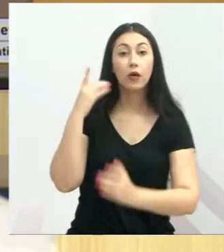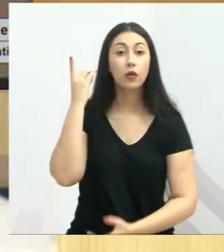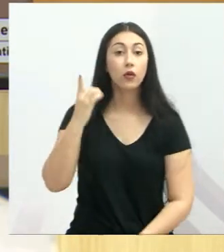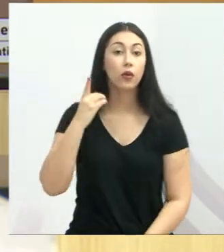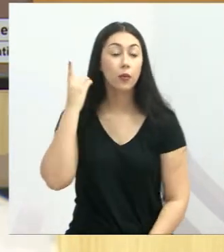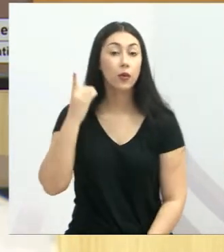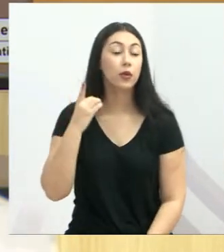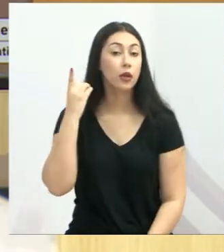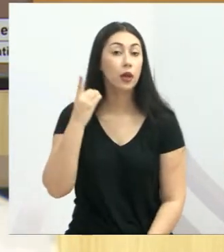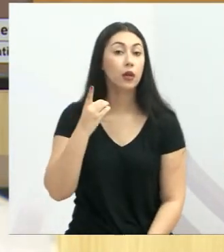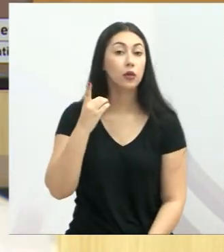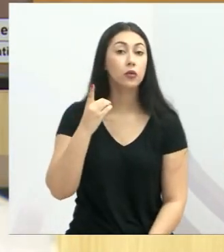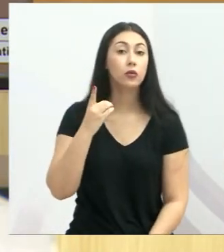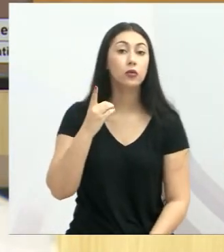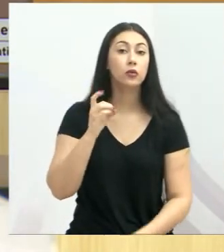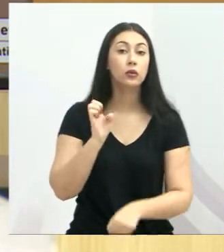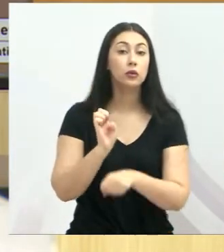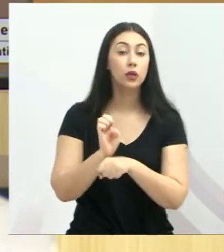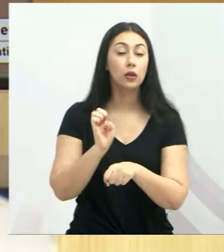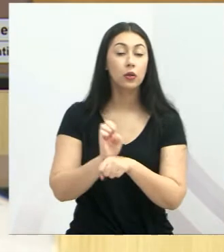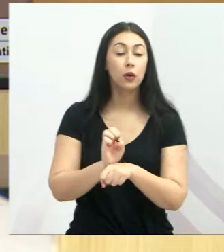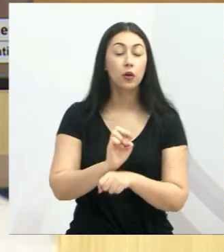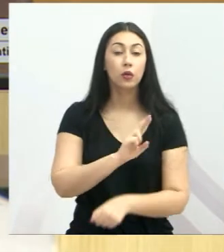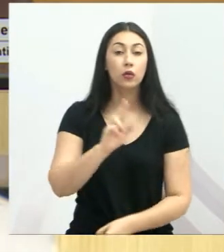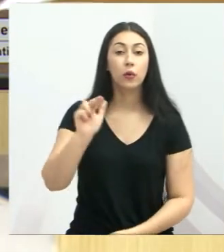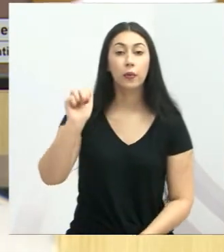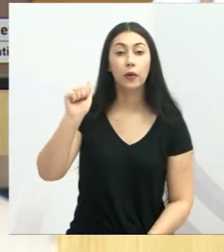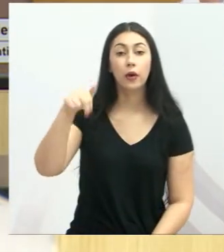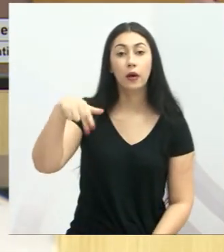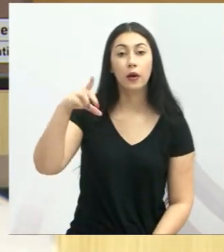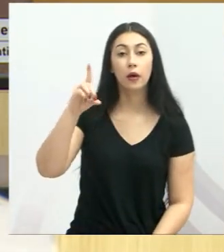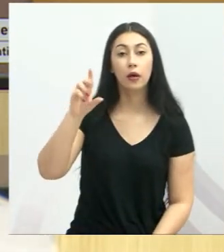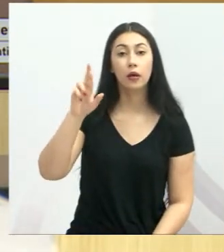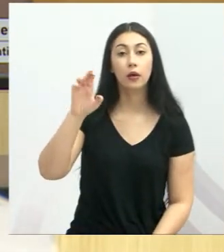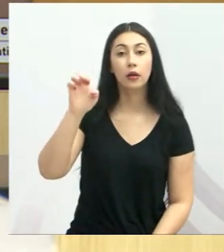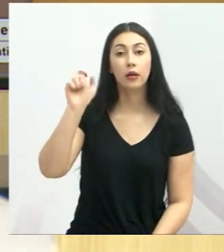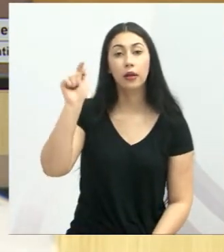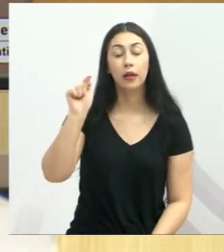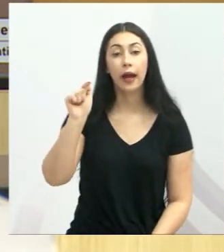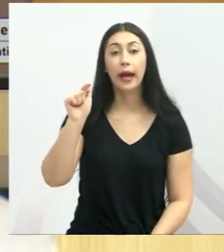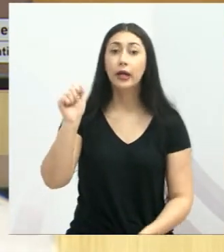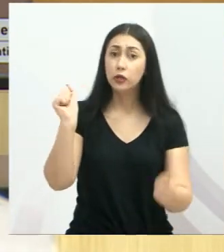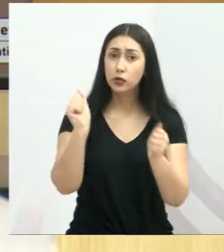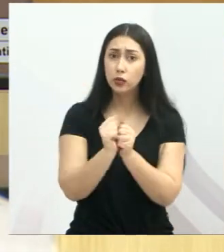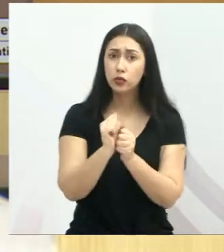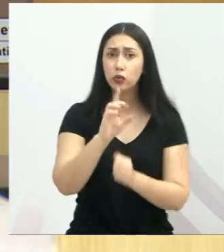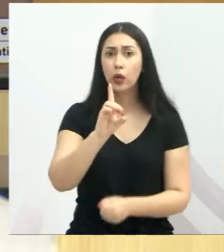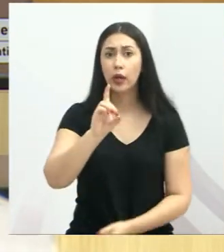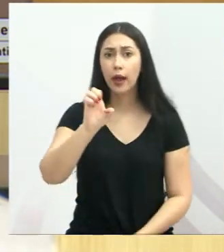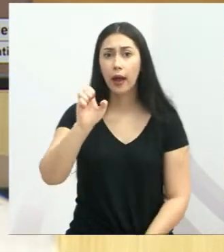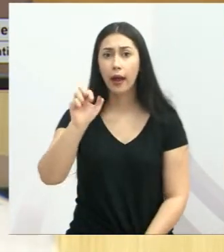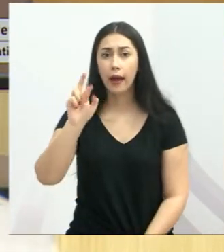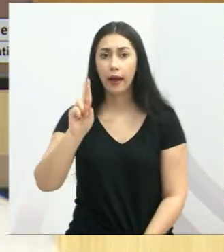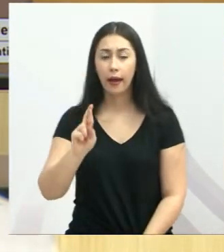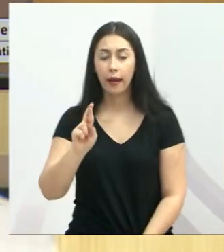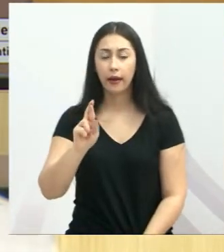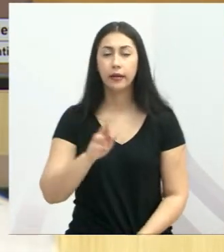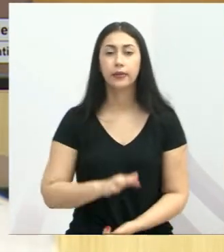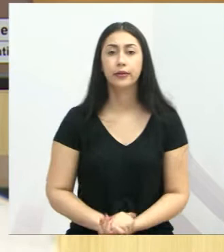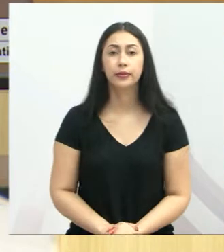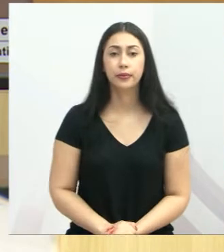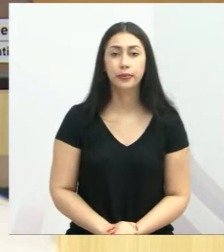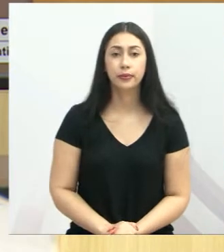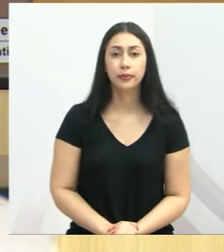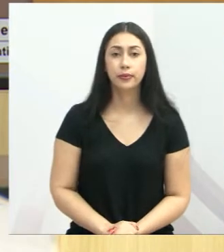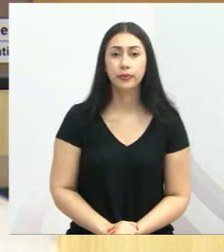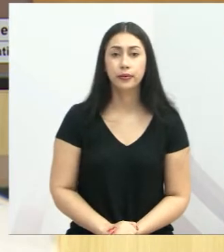André do Prado, solicitando seu empenho junto ao DR, Departamento de Estrada e Rodagem do Estado de São